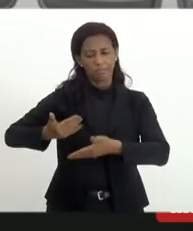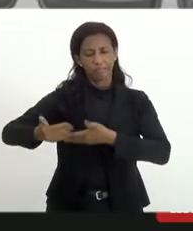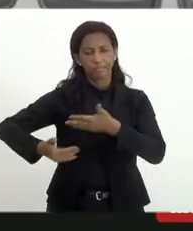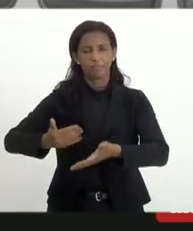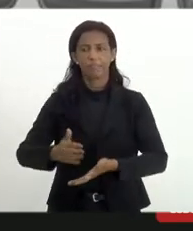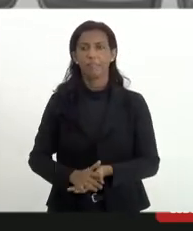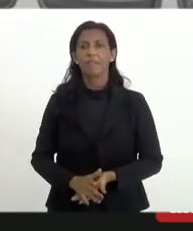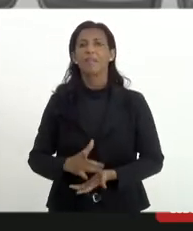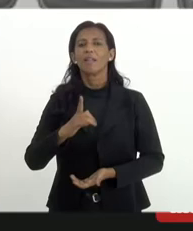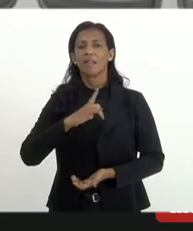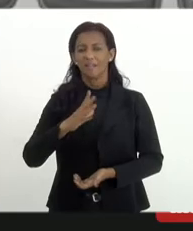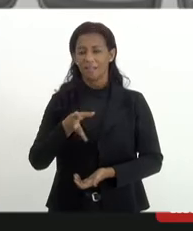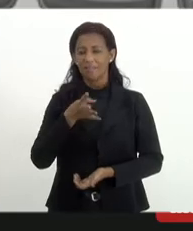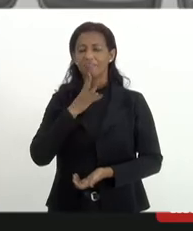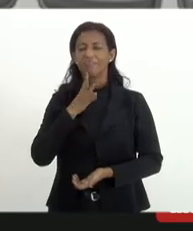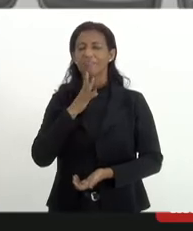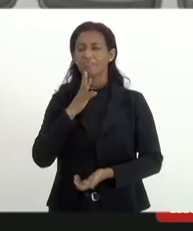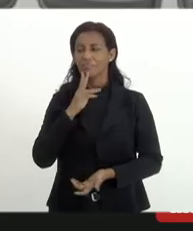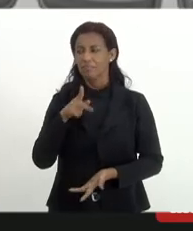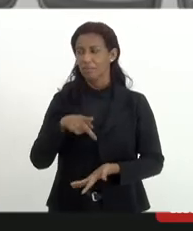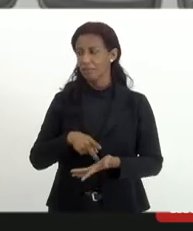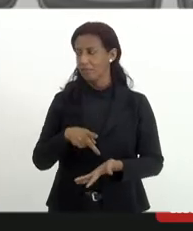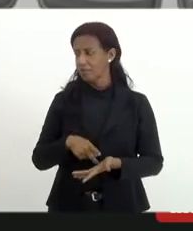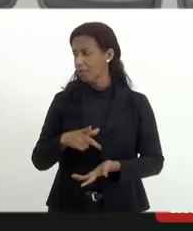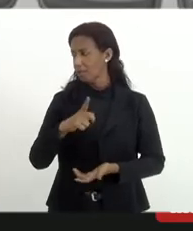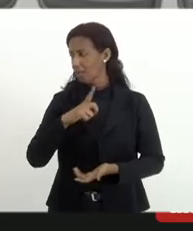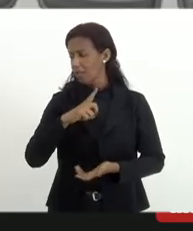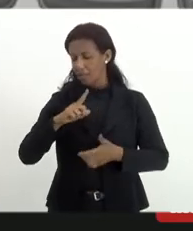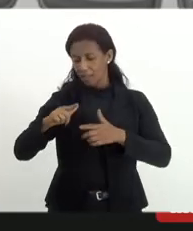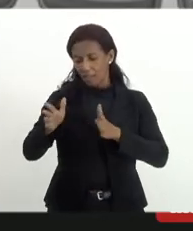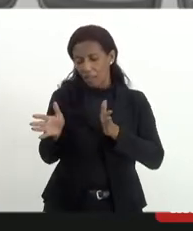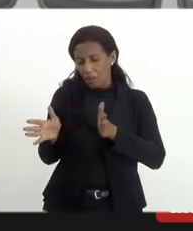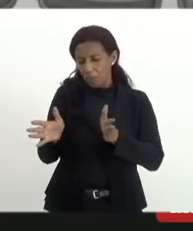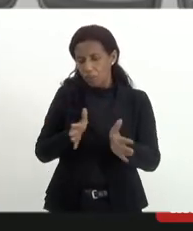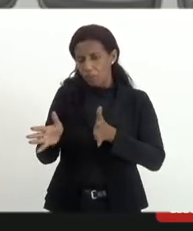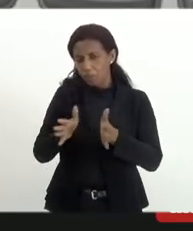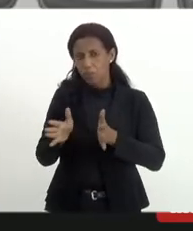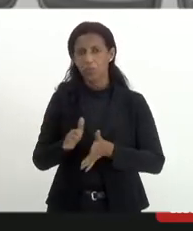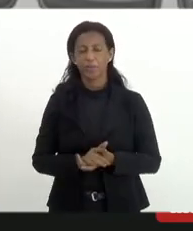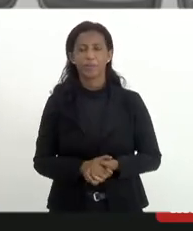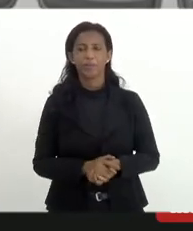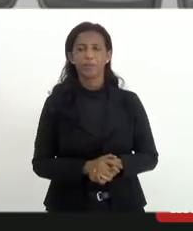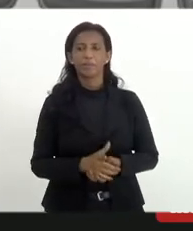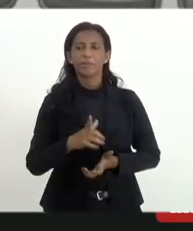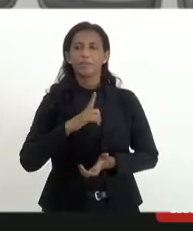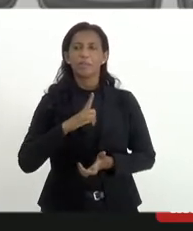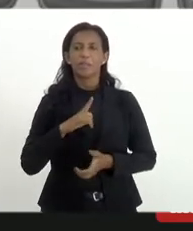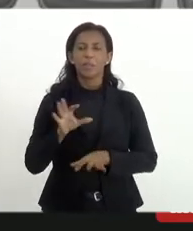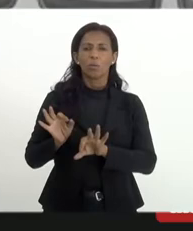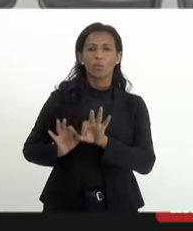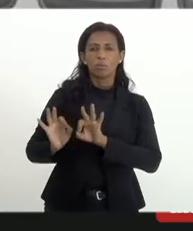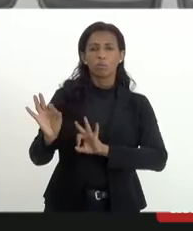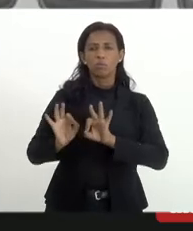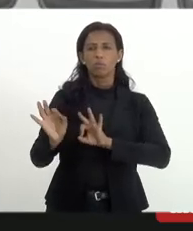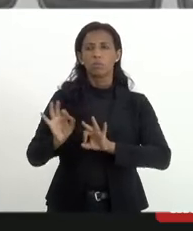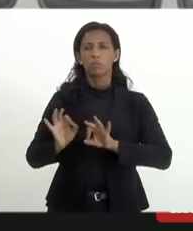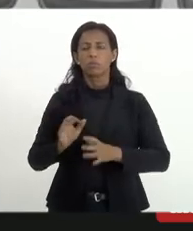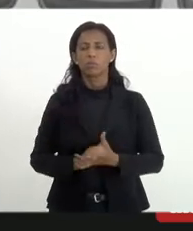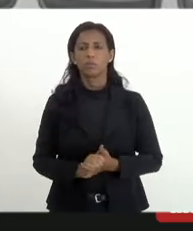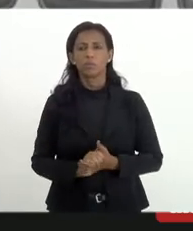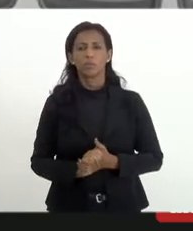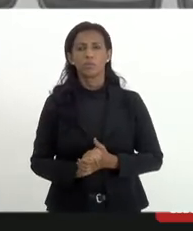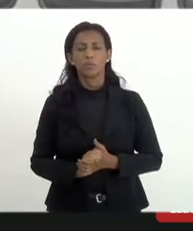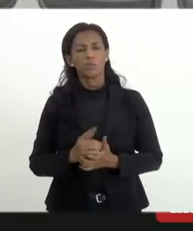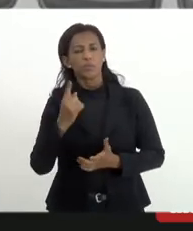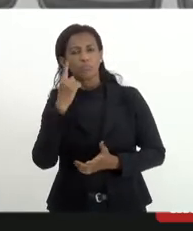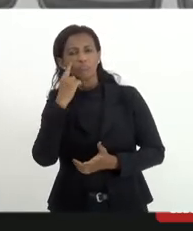tem conhecimento dos fatos, ela tem acesso às medições e tem condições de